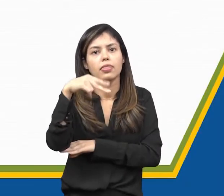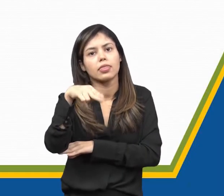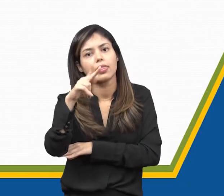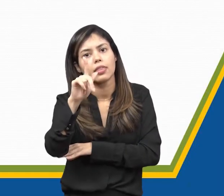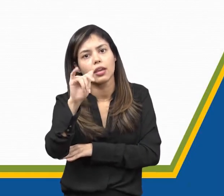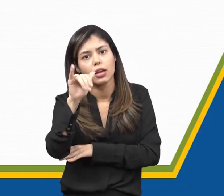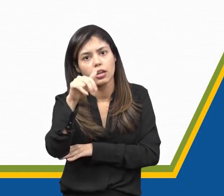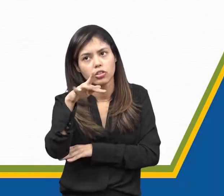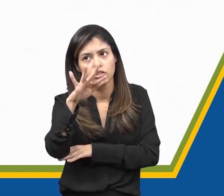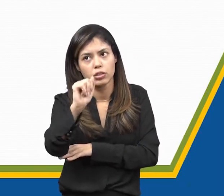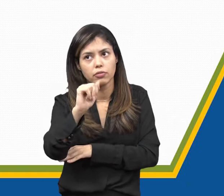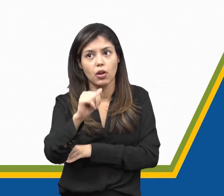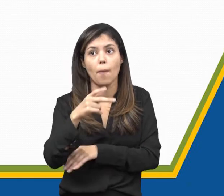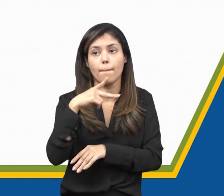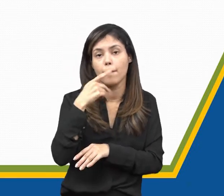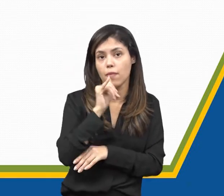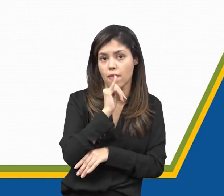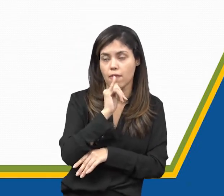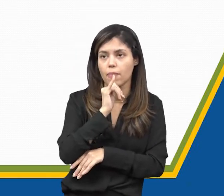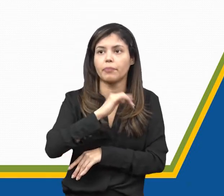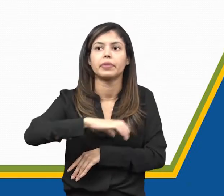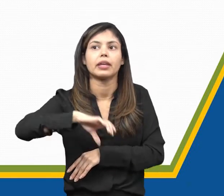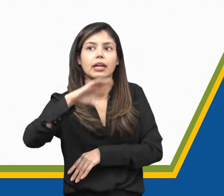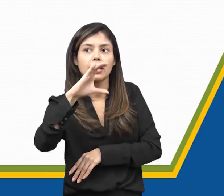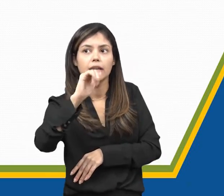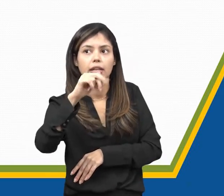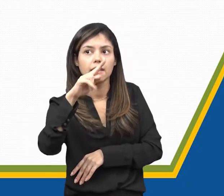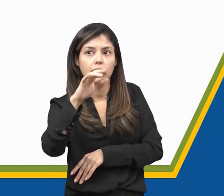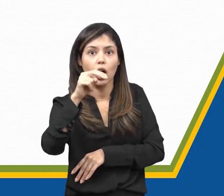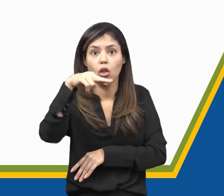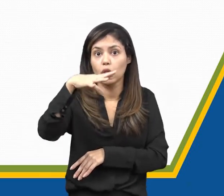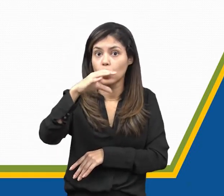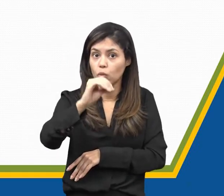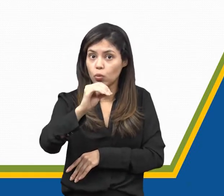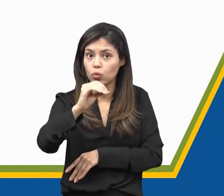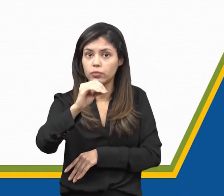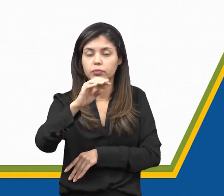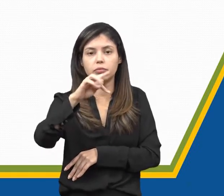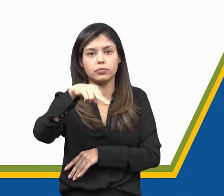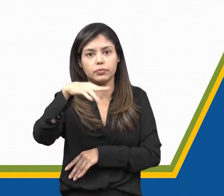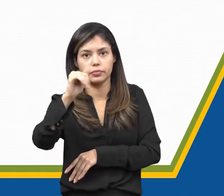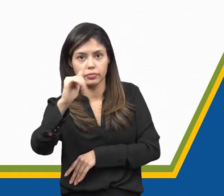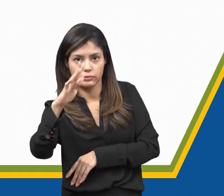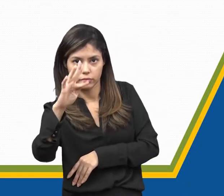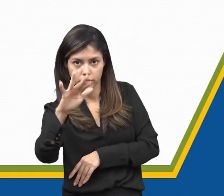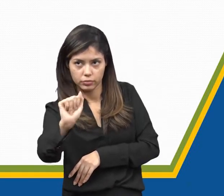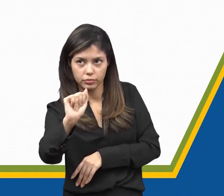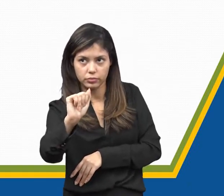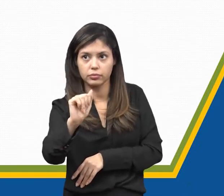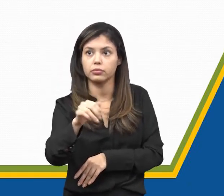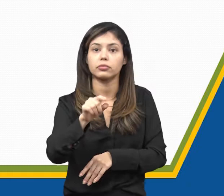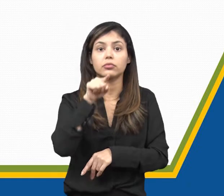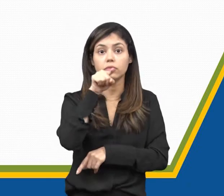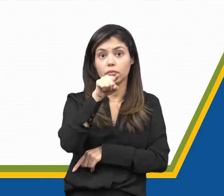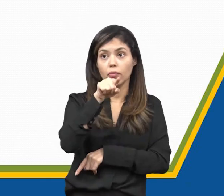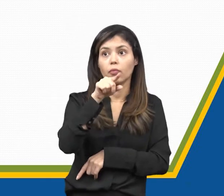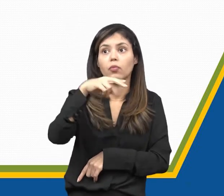maneira. Verbo cantar. Tu no cantes. Usted no